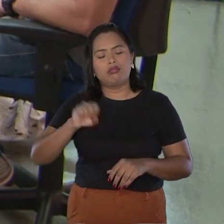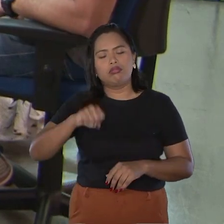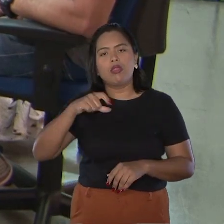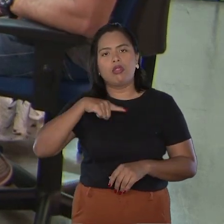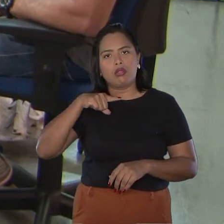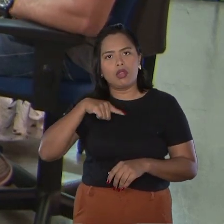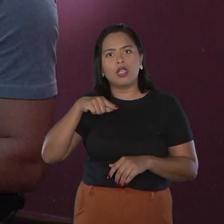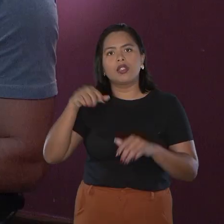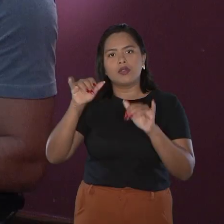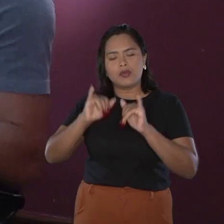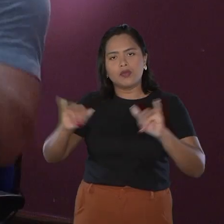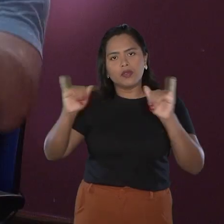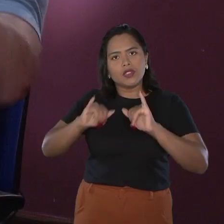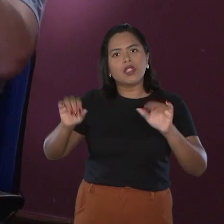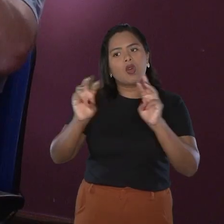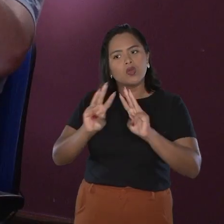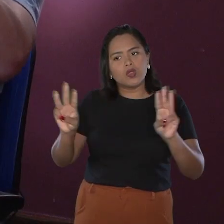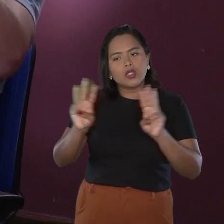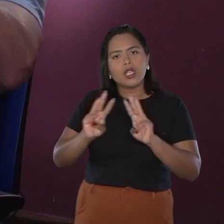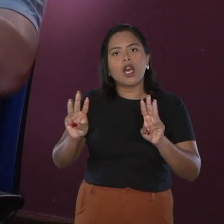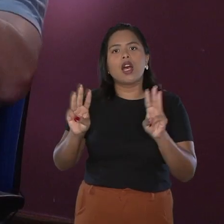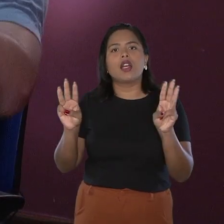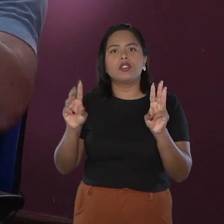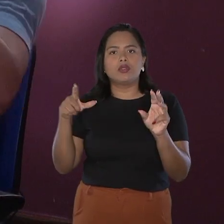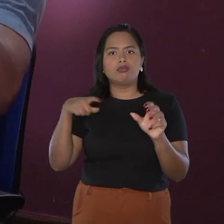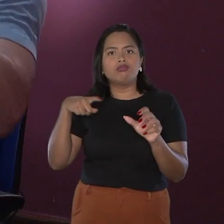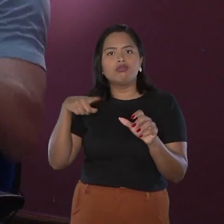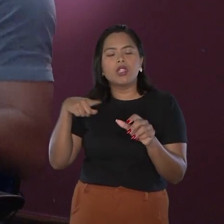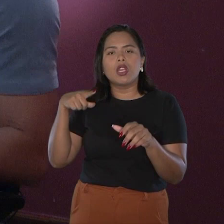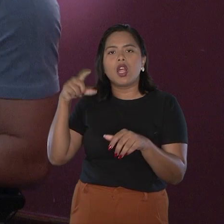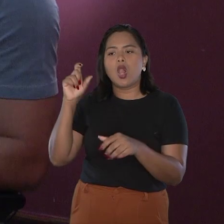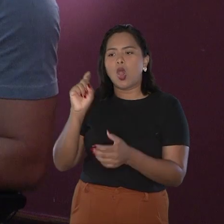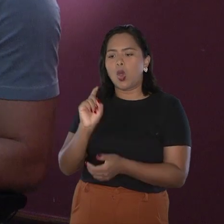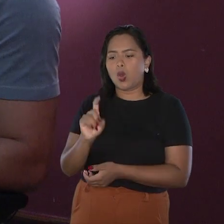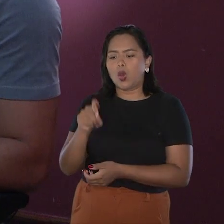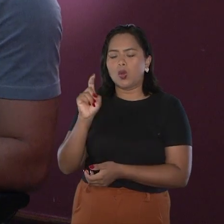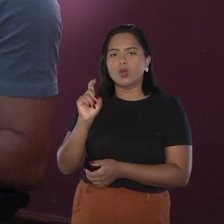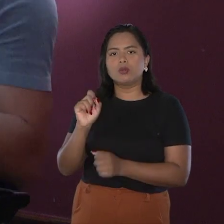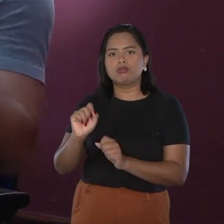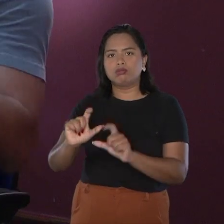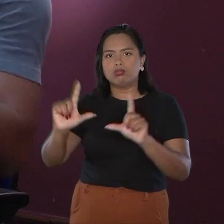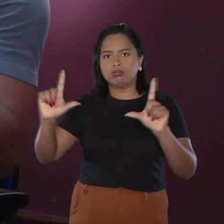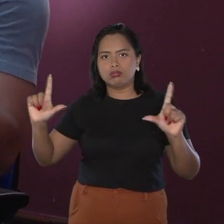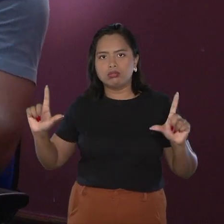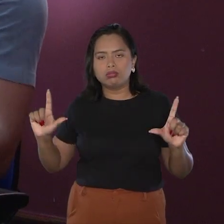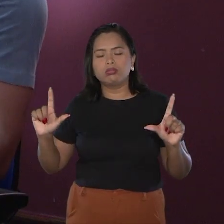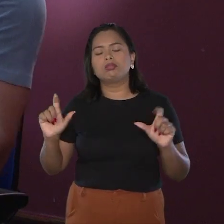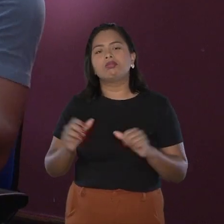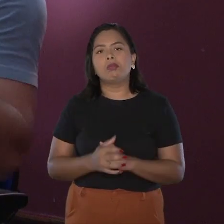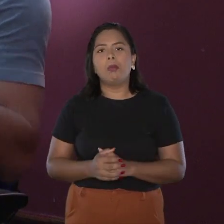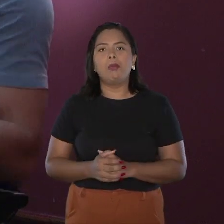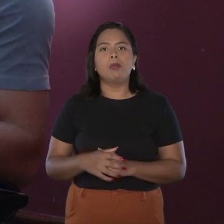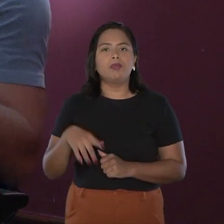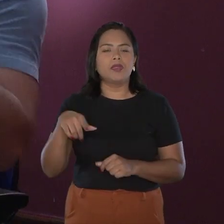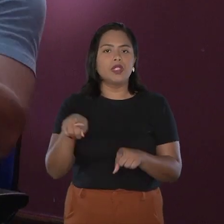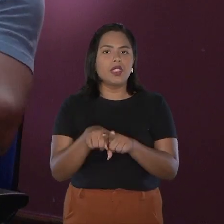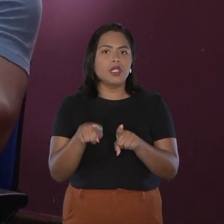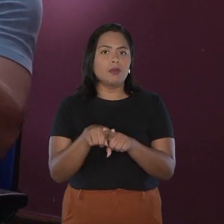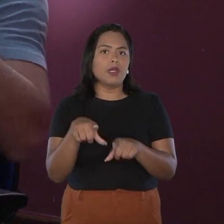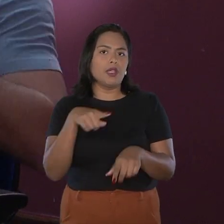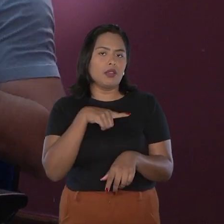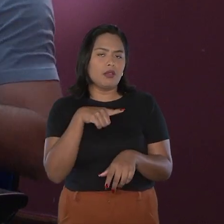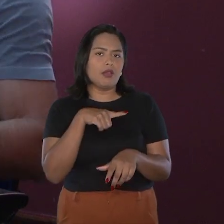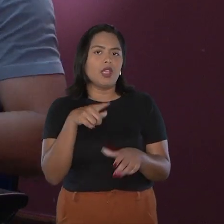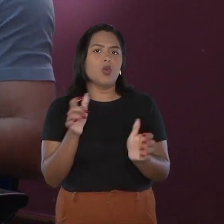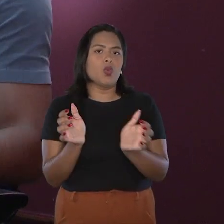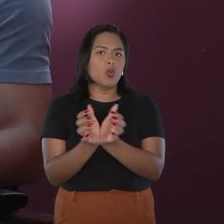acessarem com localizador Tudo para eles conseguirem se localizar e também vai ter uma equipe de recepção que vai